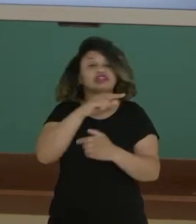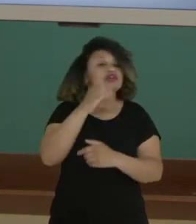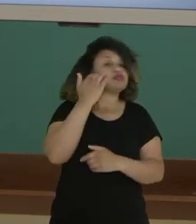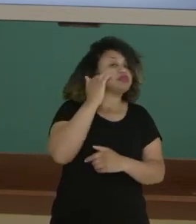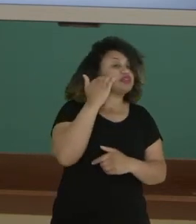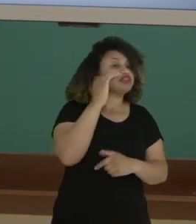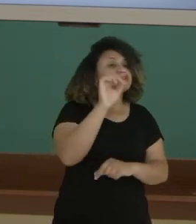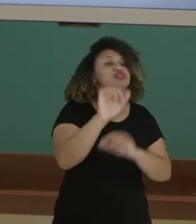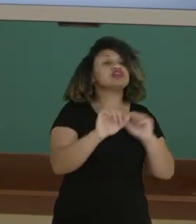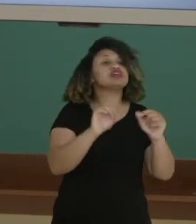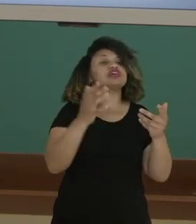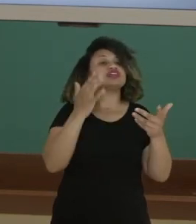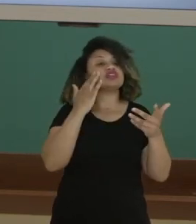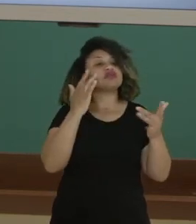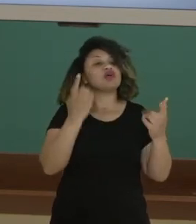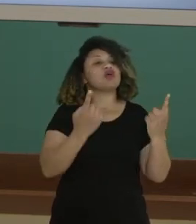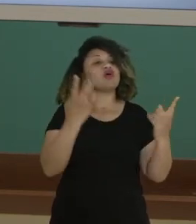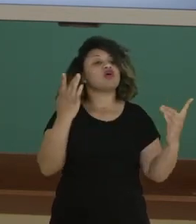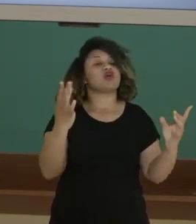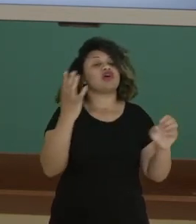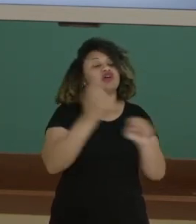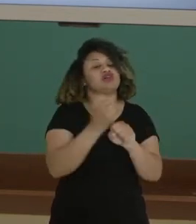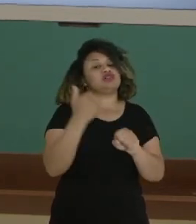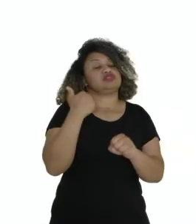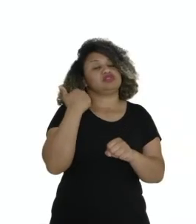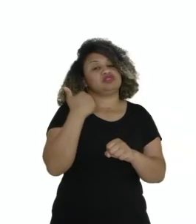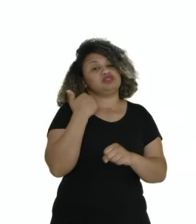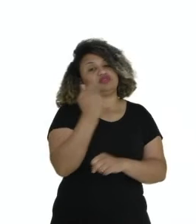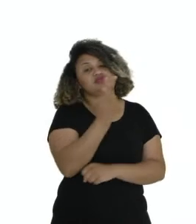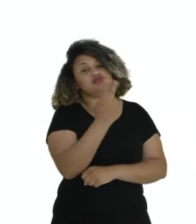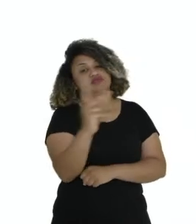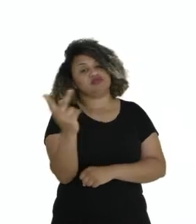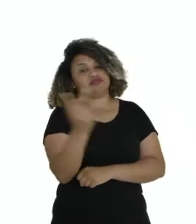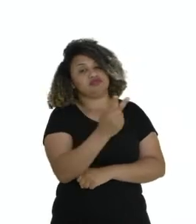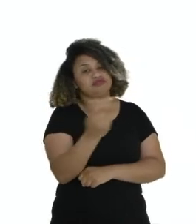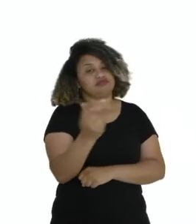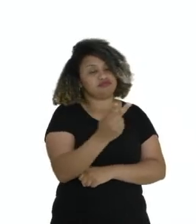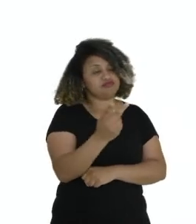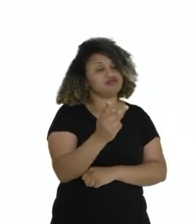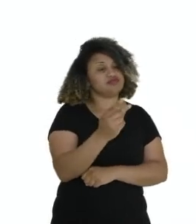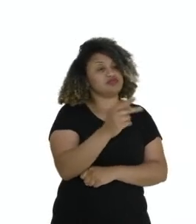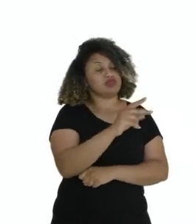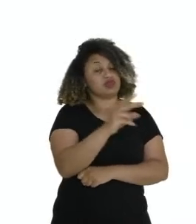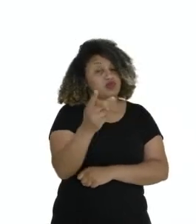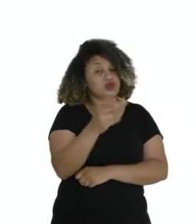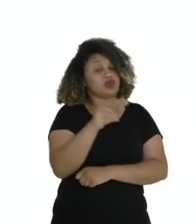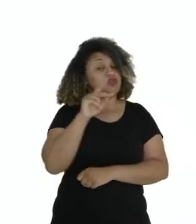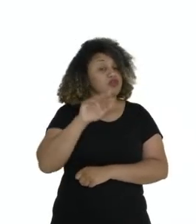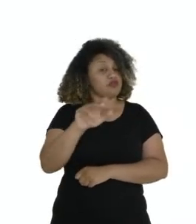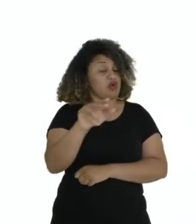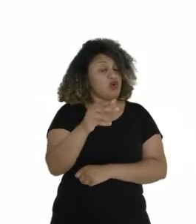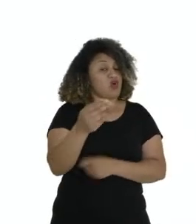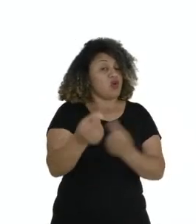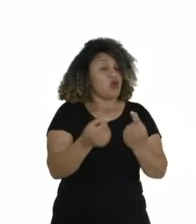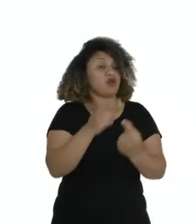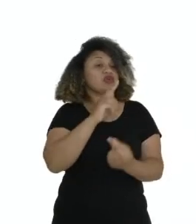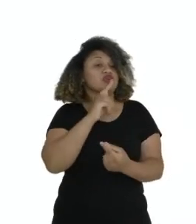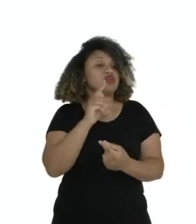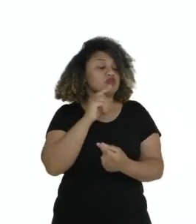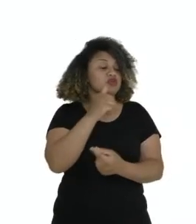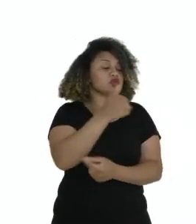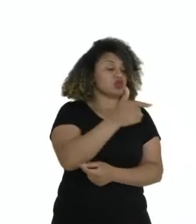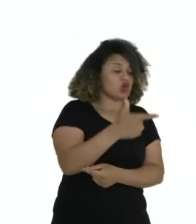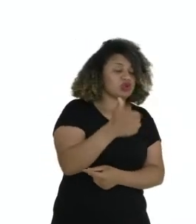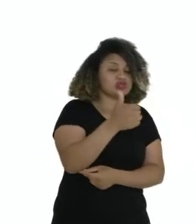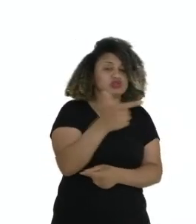ele quer saber? Qual é a soma das idades dos dois irmãos? Então, se cada irmão tem 12 anos, a soma